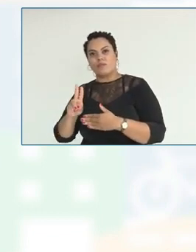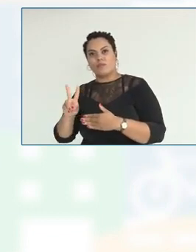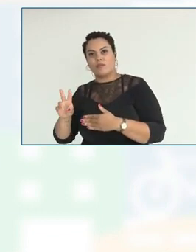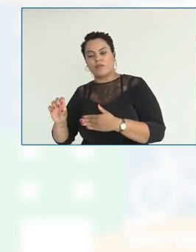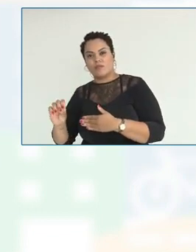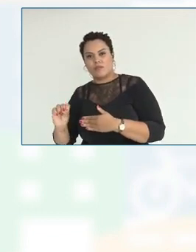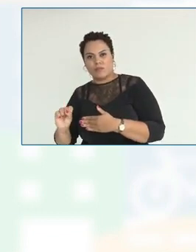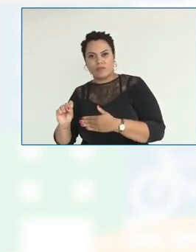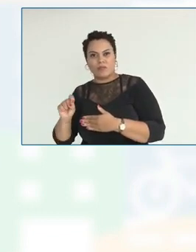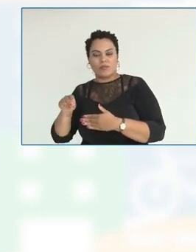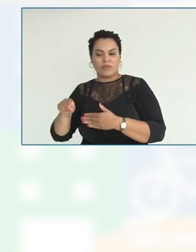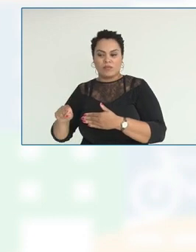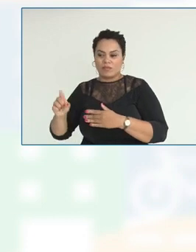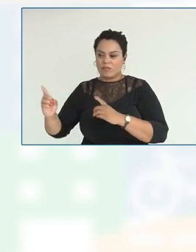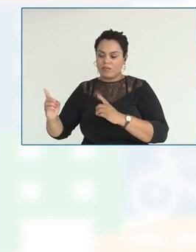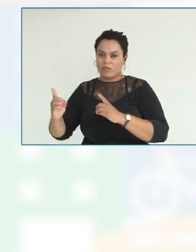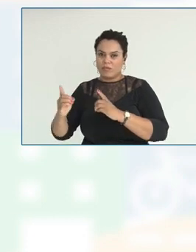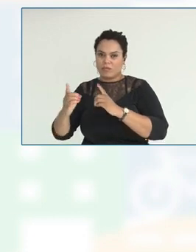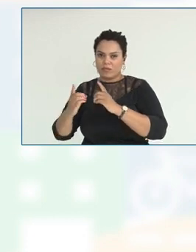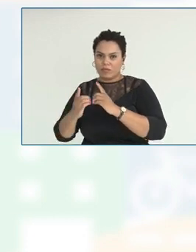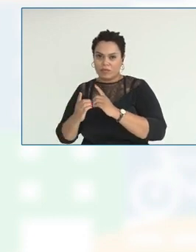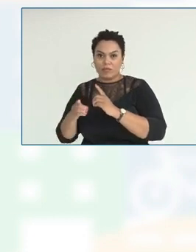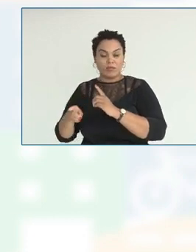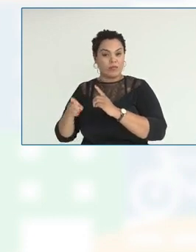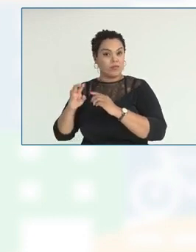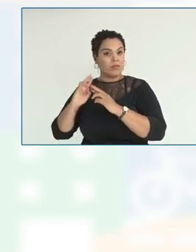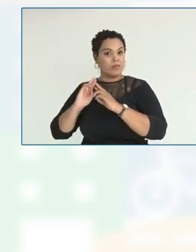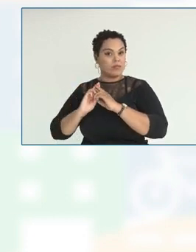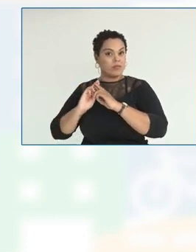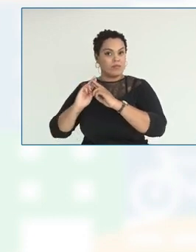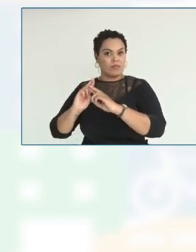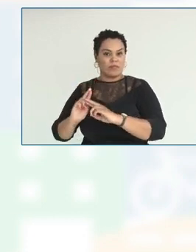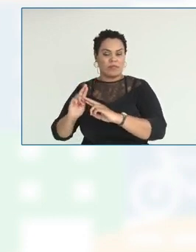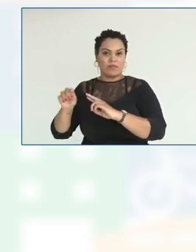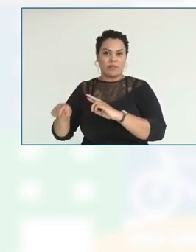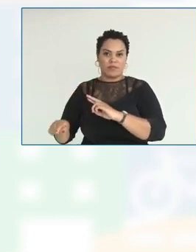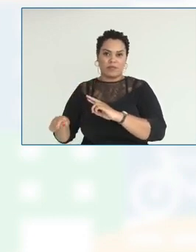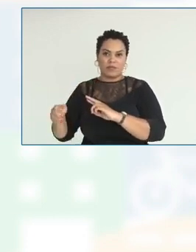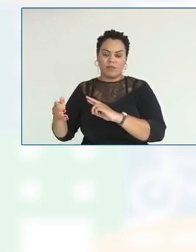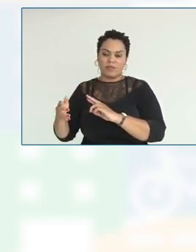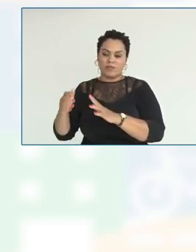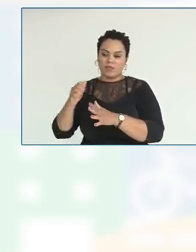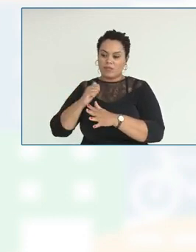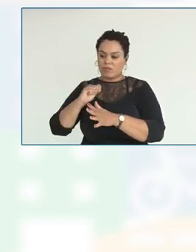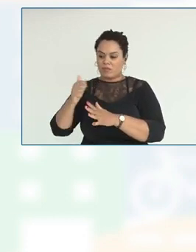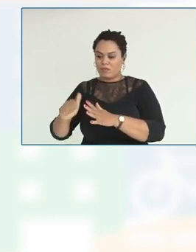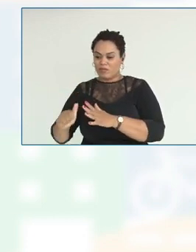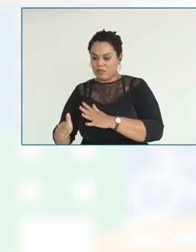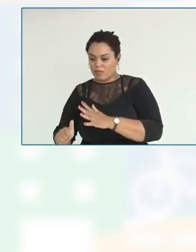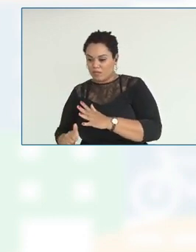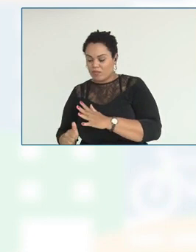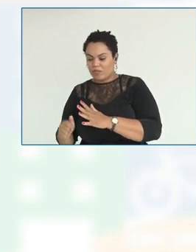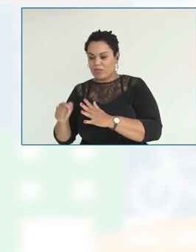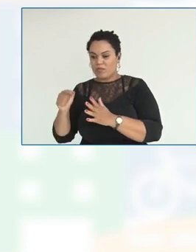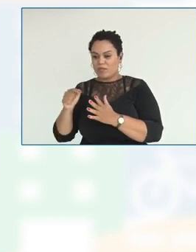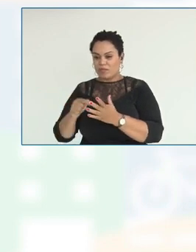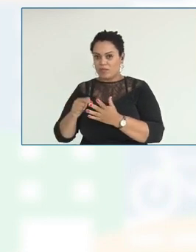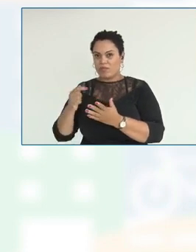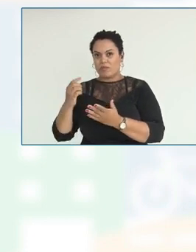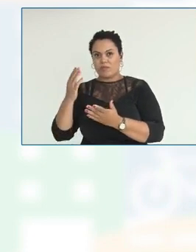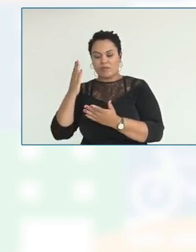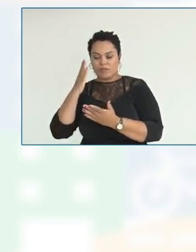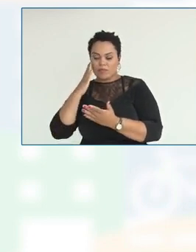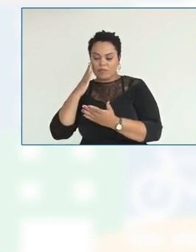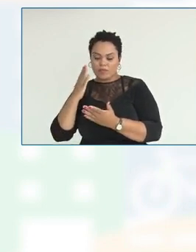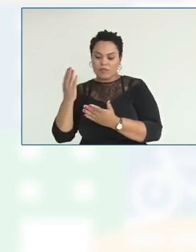UVS de atendimento, ela é responsável por fazer a qualificação dessas informações e digitar essa ficha